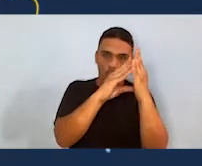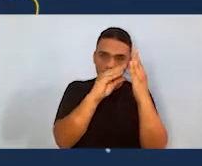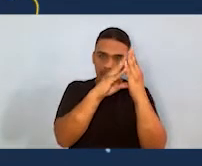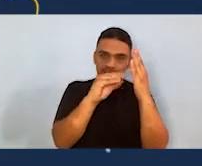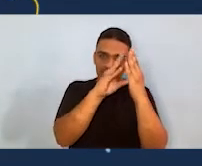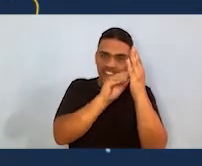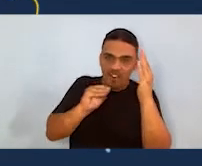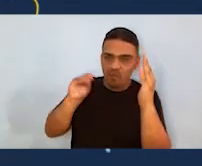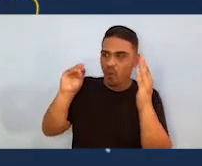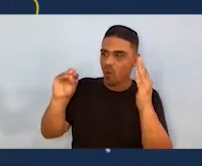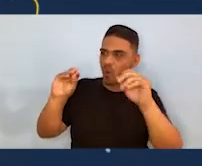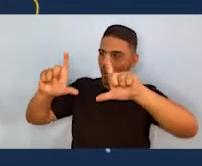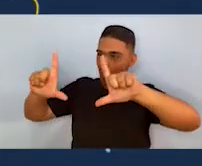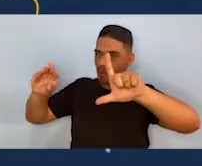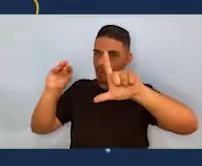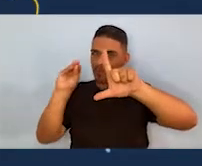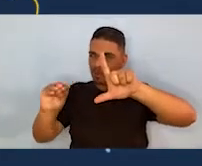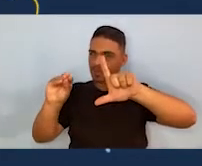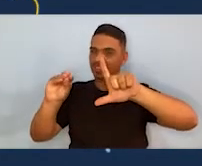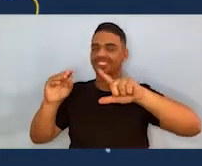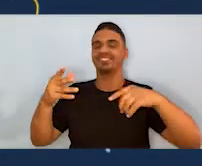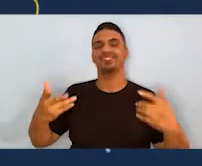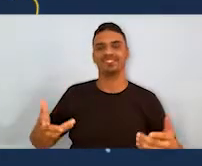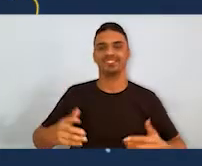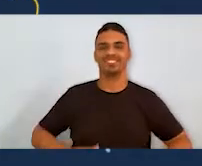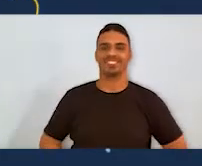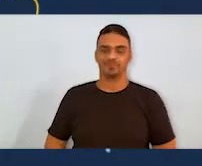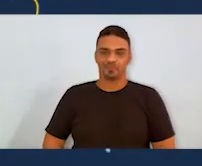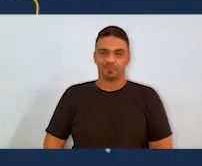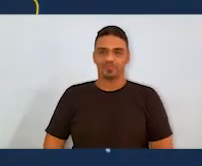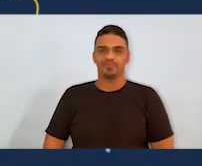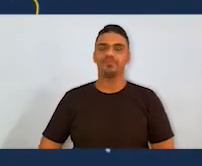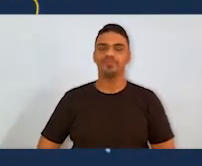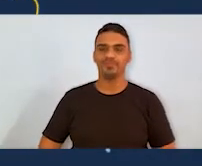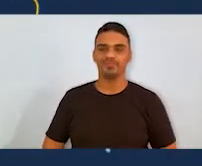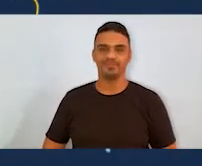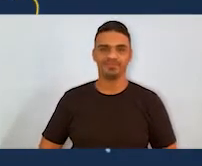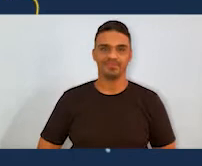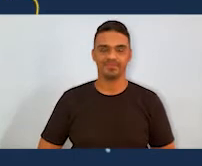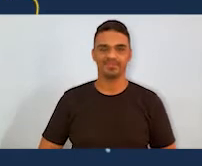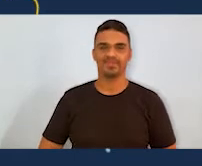Opa, não é isso que eu quero fazer, não. Vem cá.